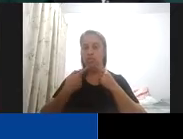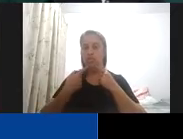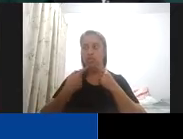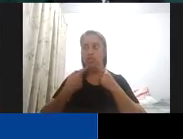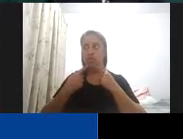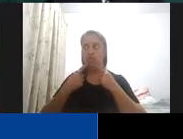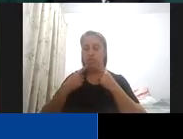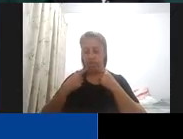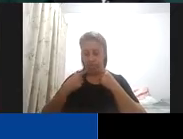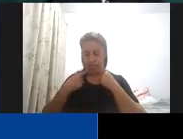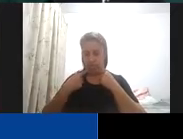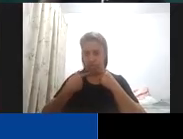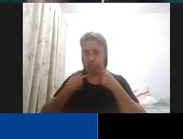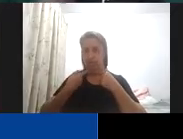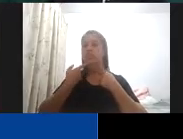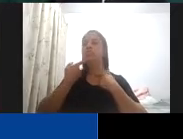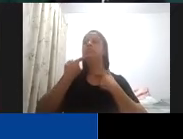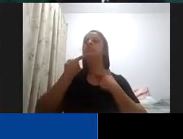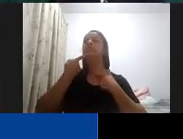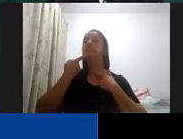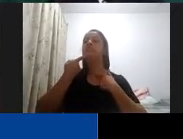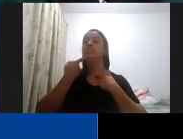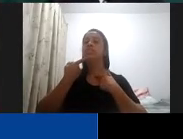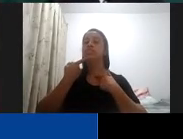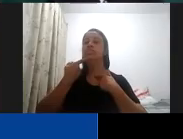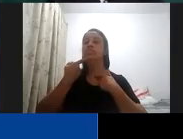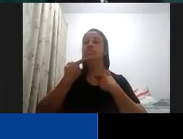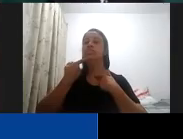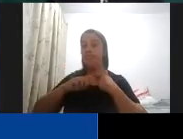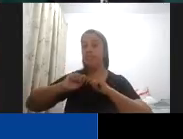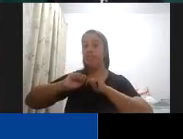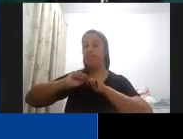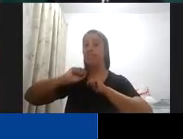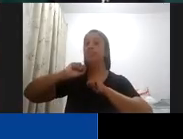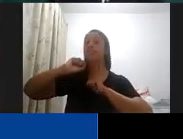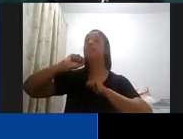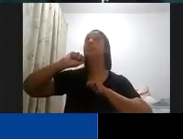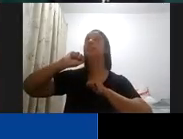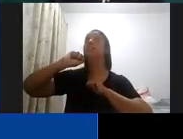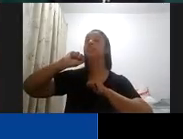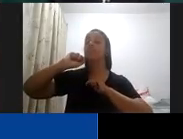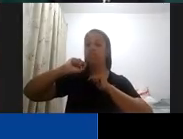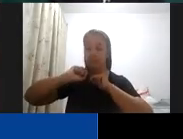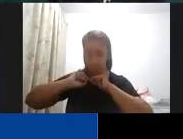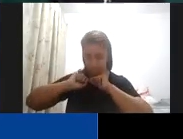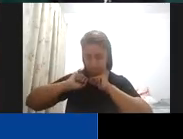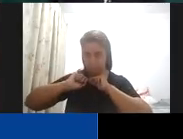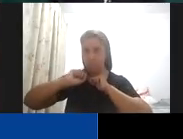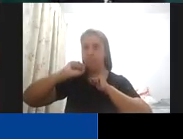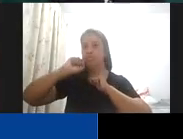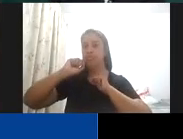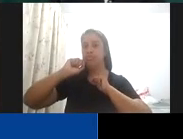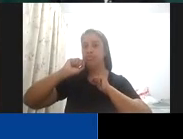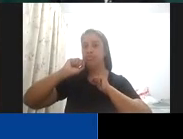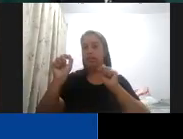protusão, extensão da cervical alta, flexão da cervical baixa, tá? Quando eu faço